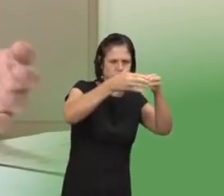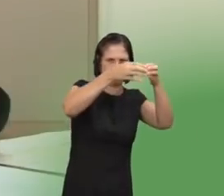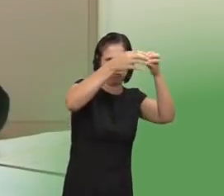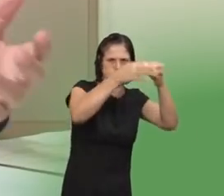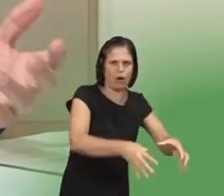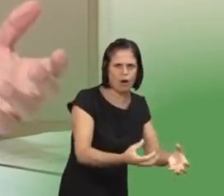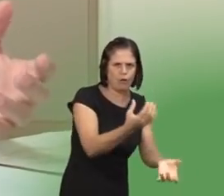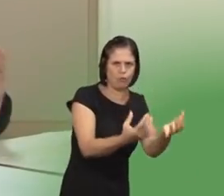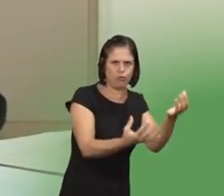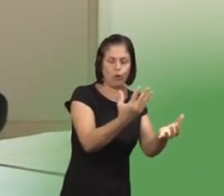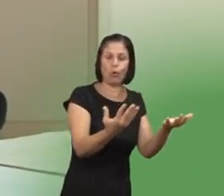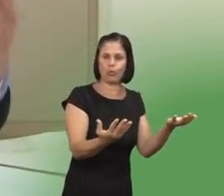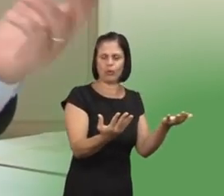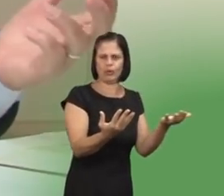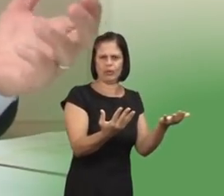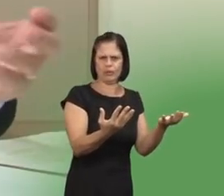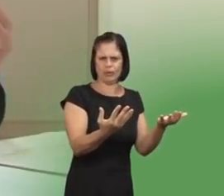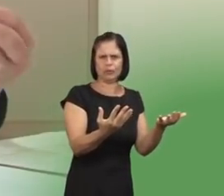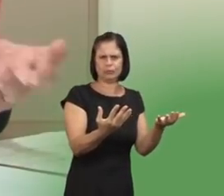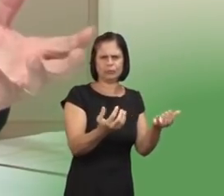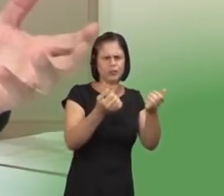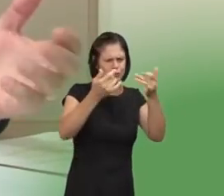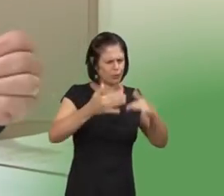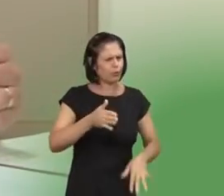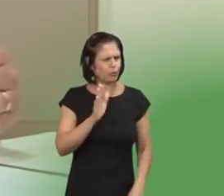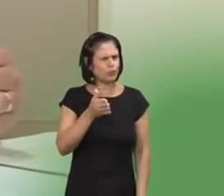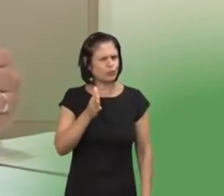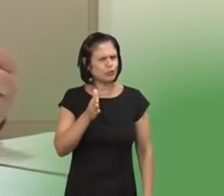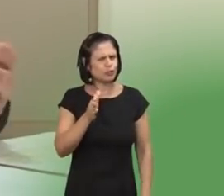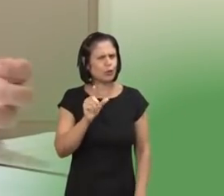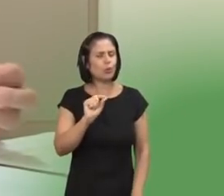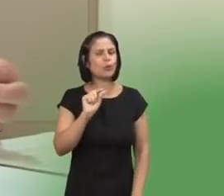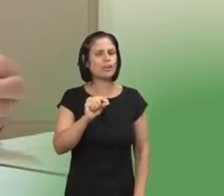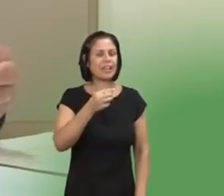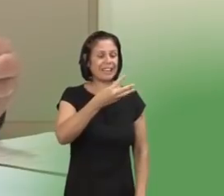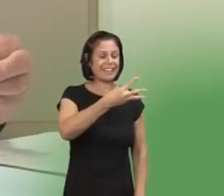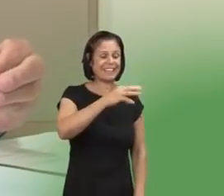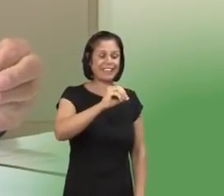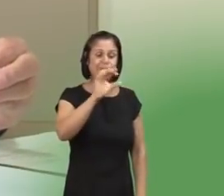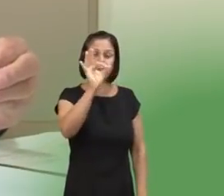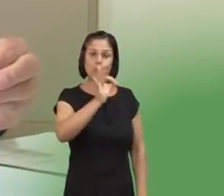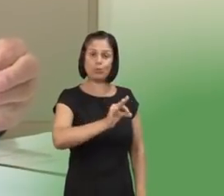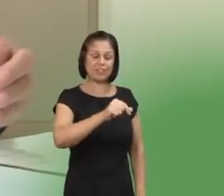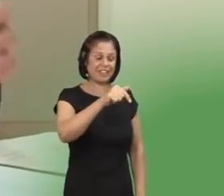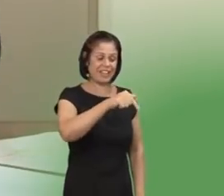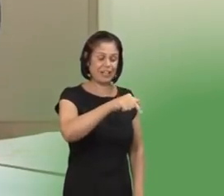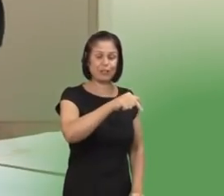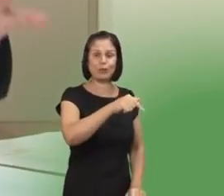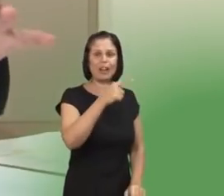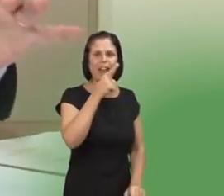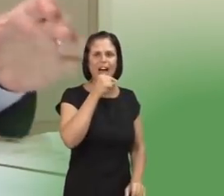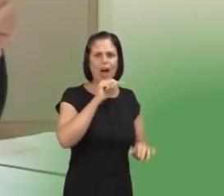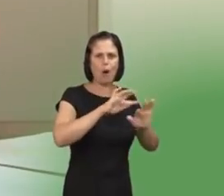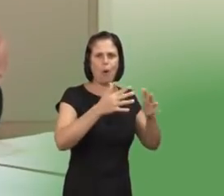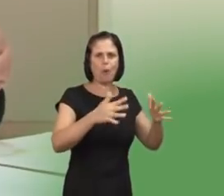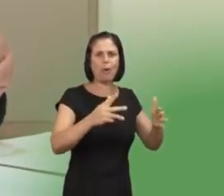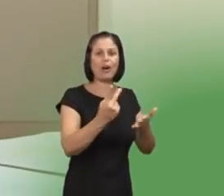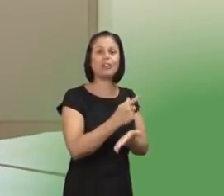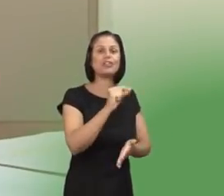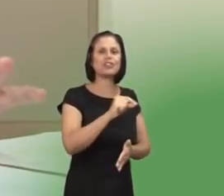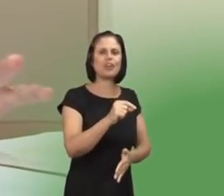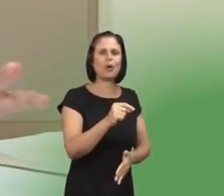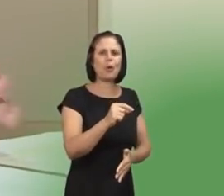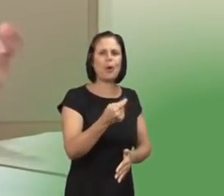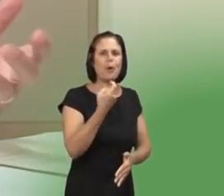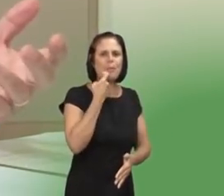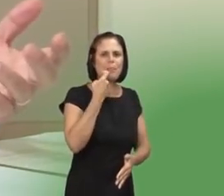mar? Como muito bem foi explicado pelo companheiro que deu a palavra, a terça parte do mar aquilo significa ali morte nos mares.